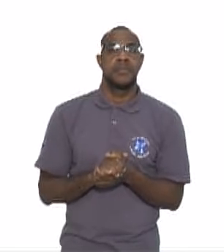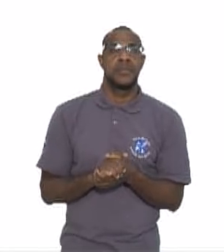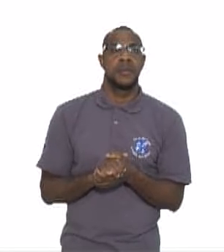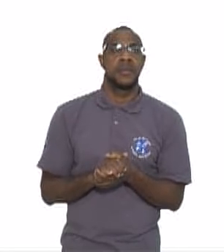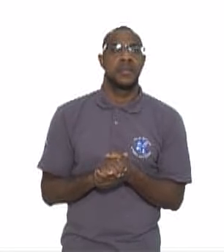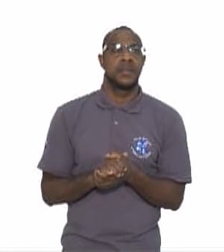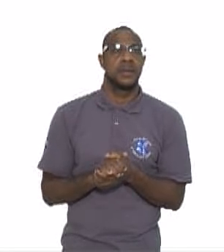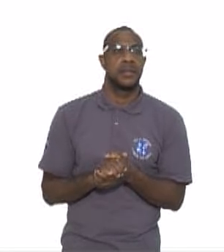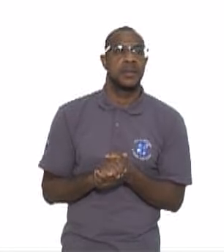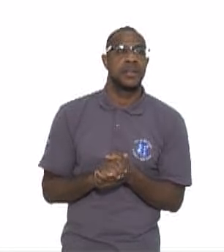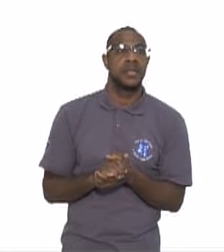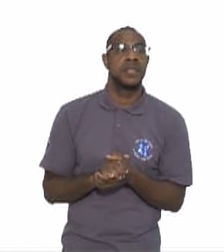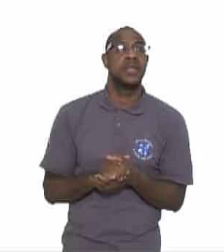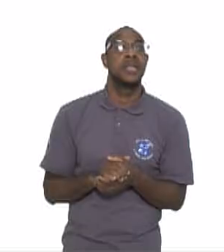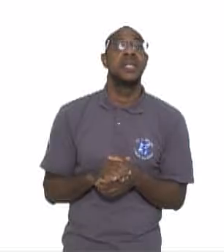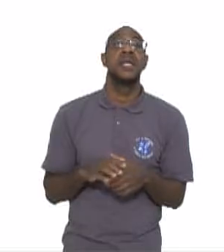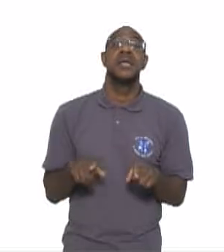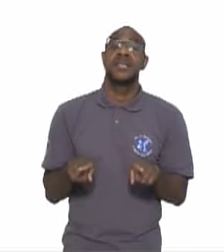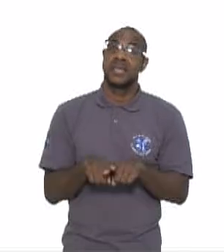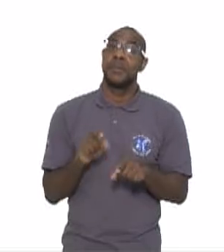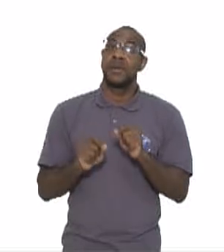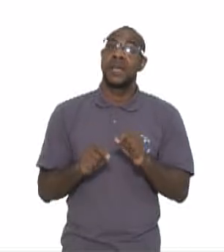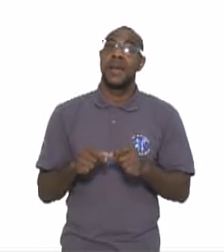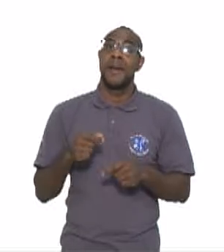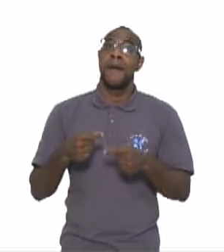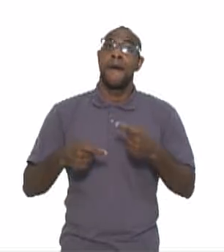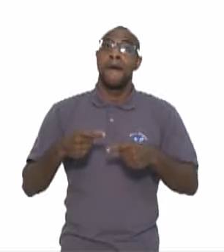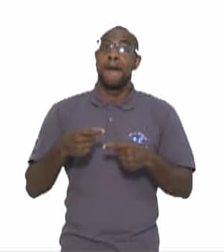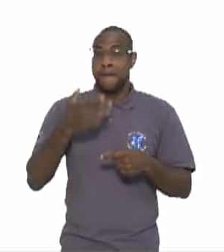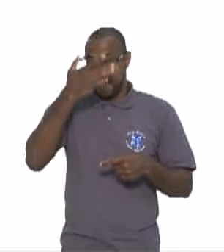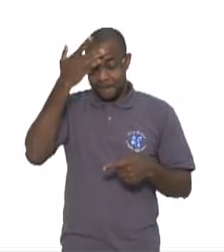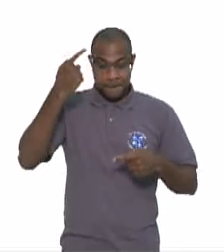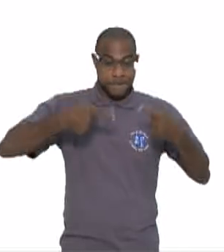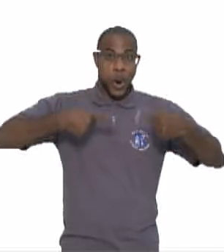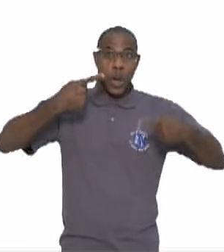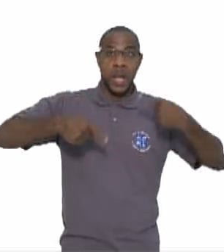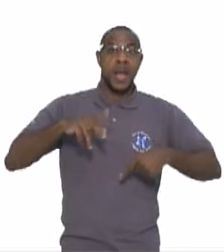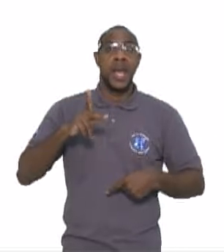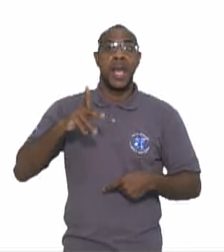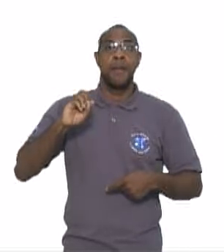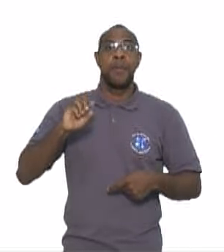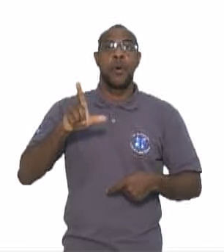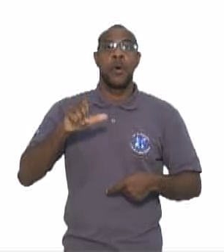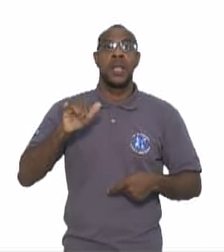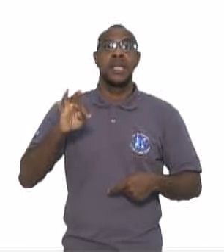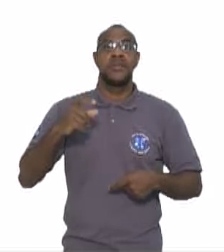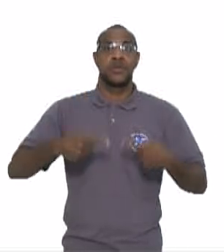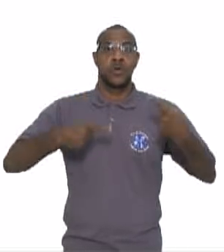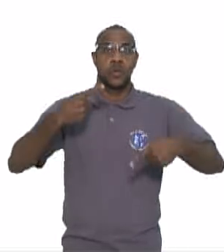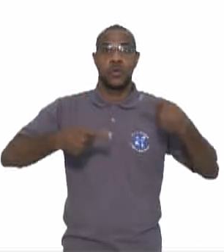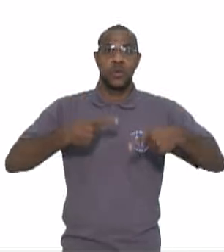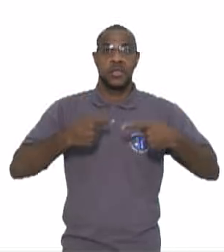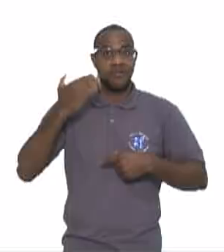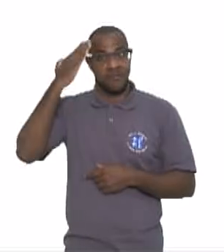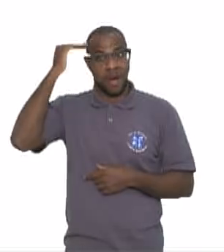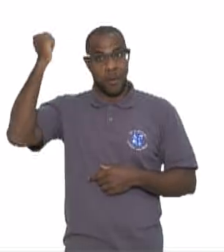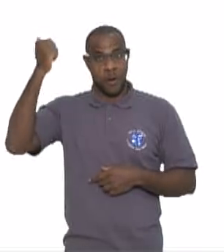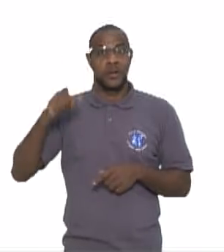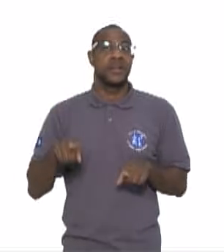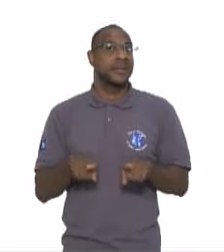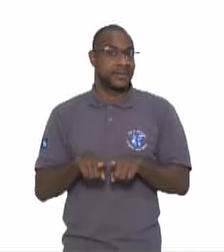do rock e políticos populares também. Então, as características todos esses personagens podem ser misturadas. Então, você pode colocar